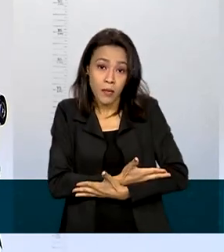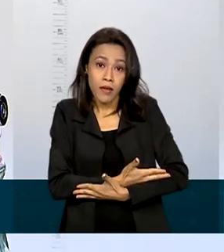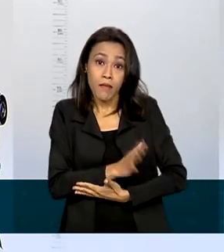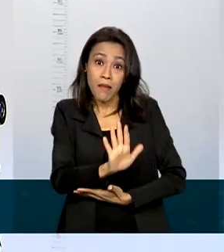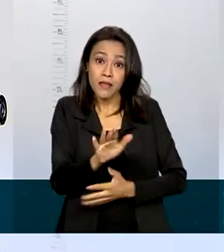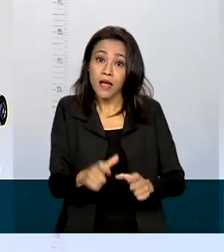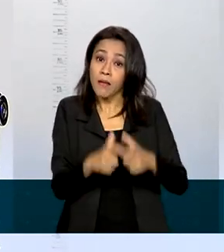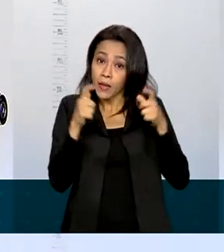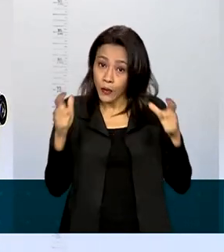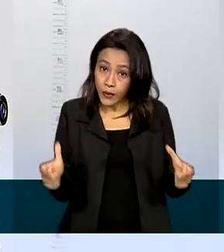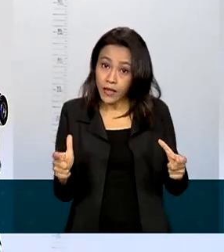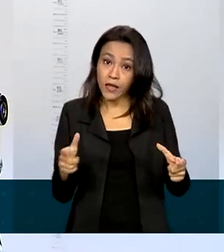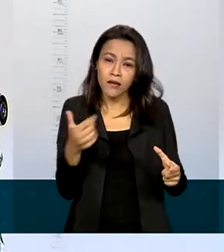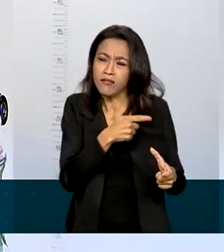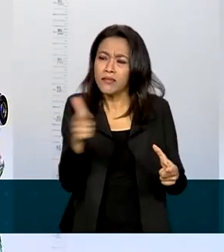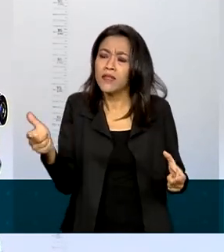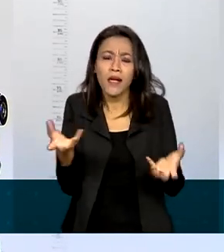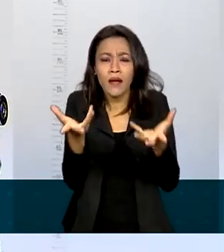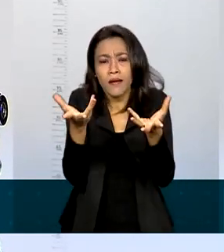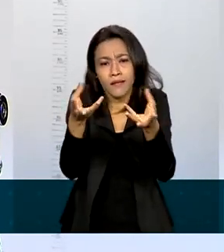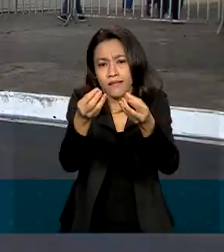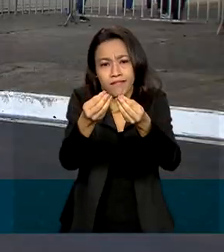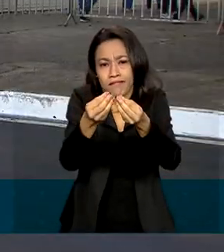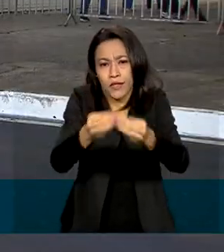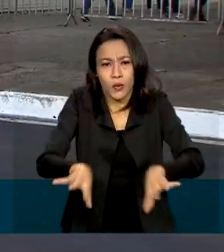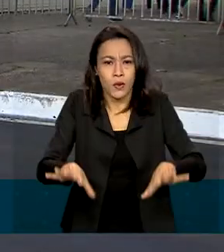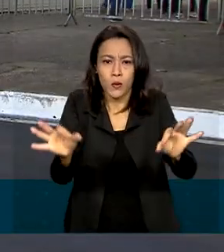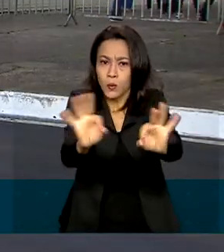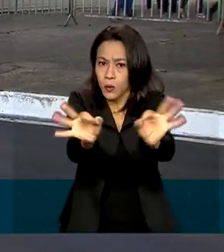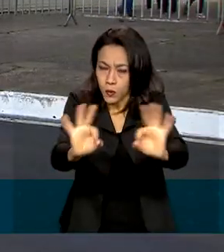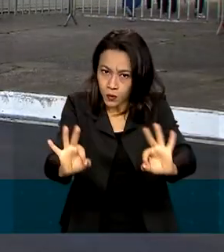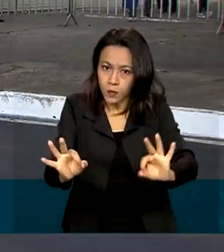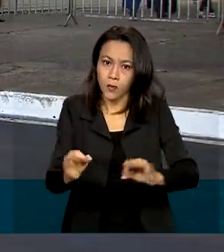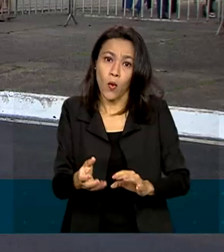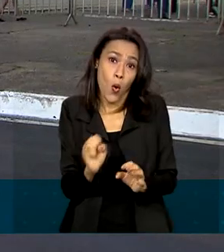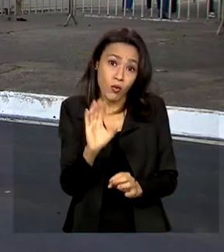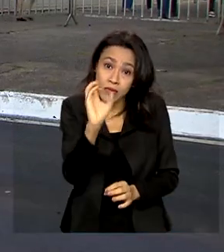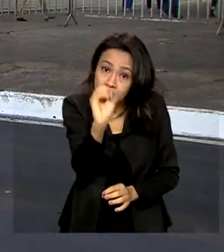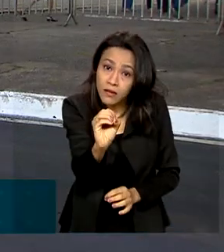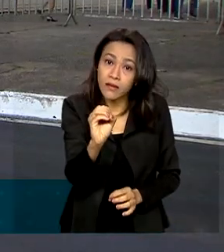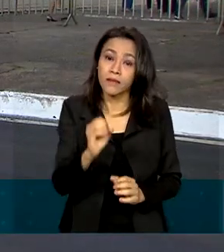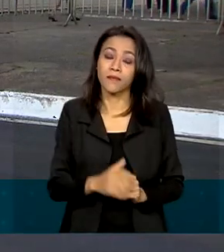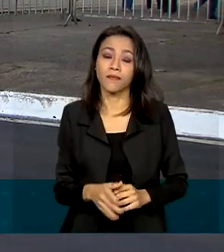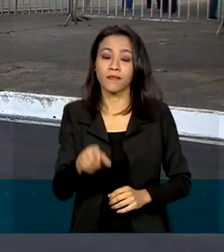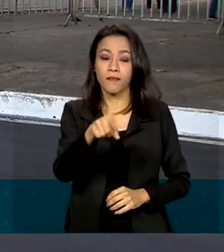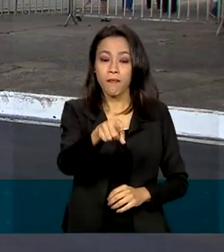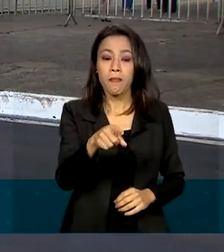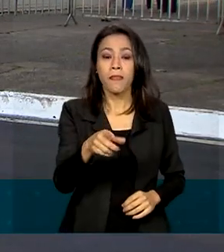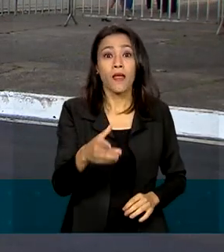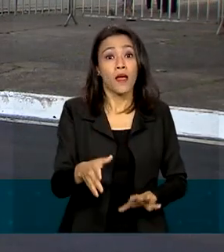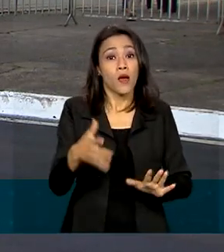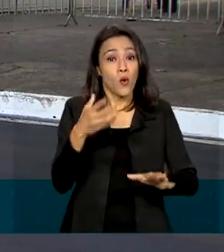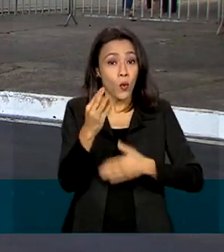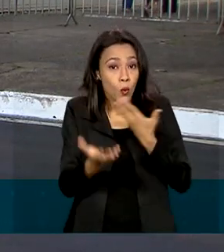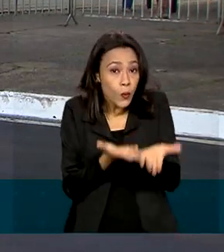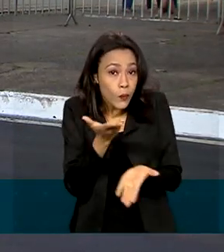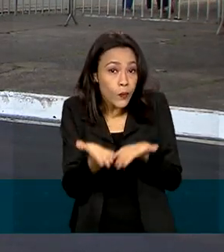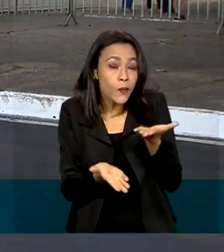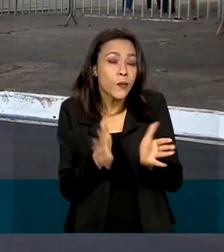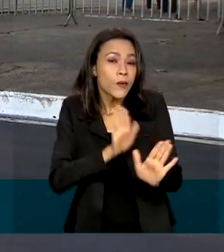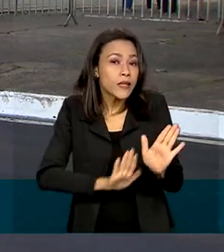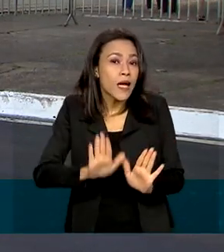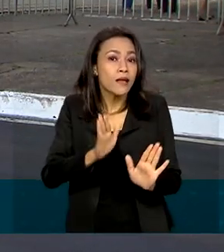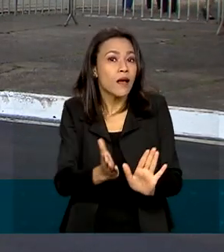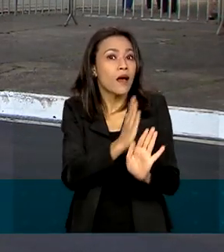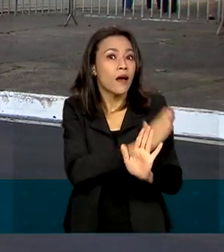fica praticamente sem sequela ou zero sequela. A prevenção da prematuridade começa antes mesmo da gestação, com o